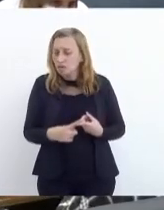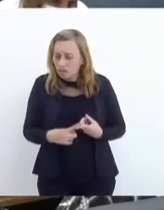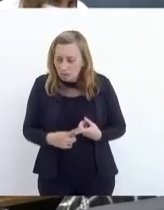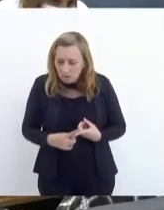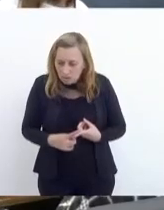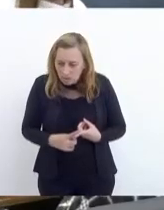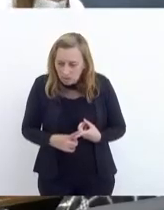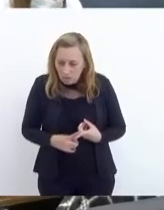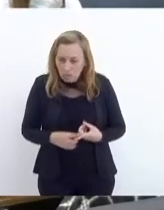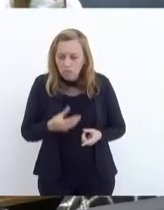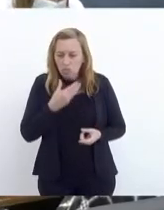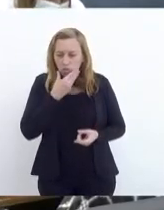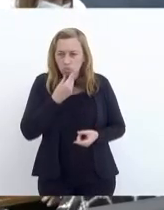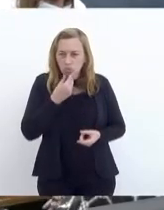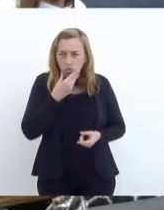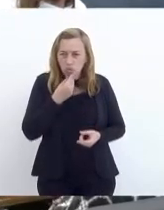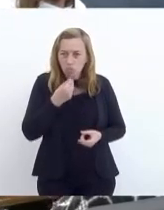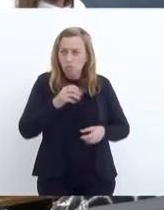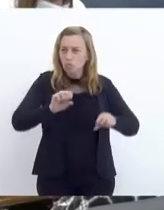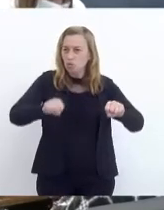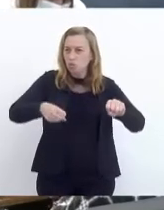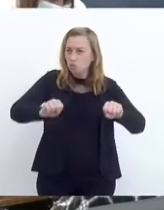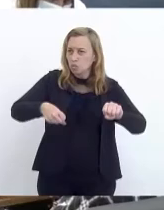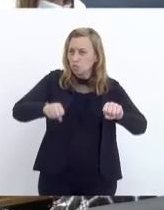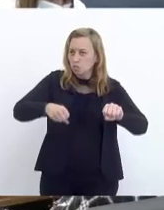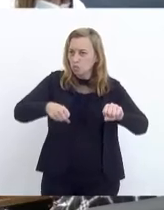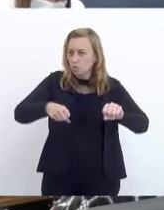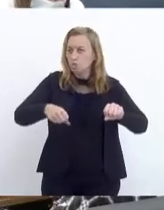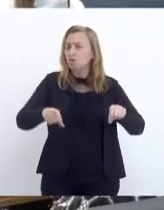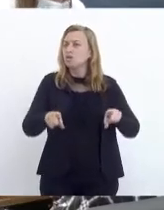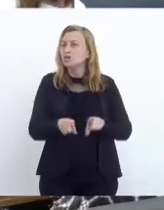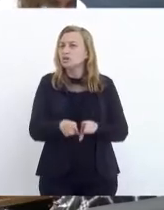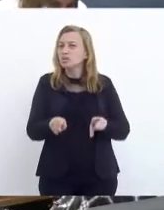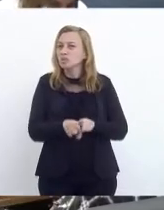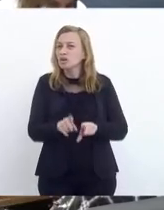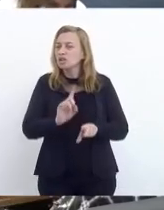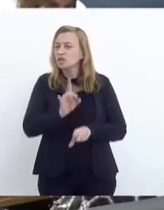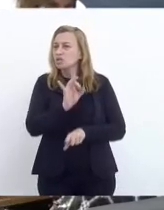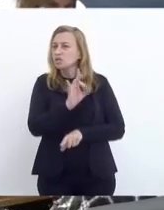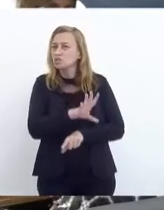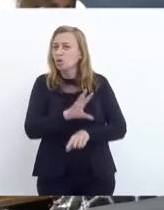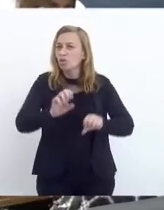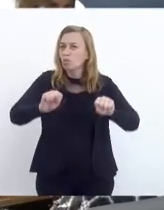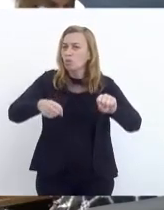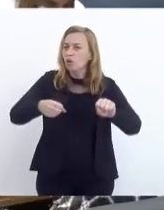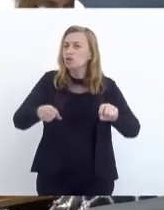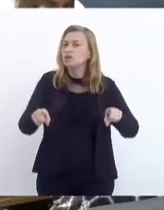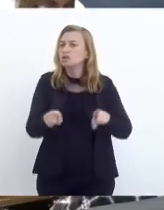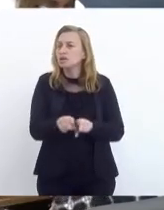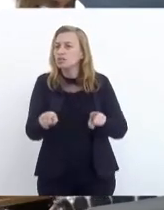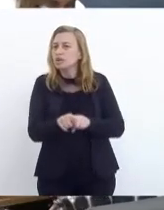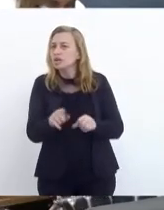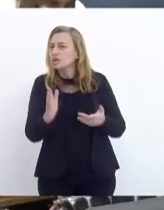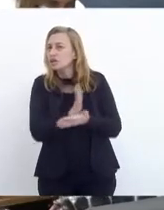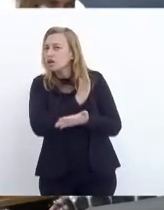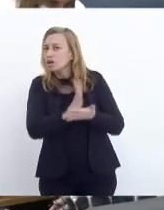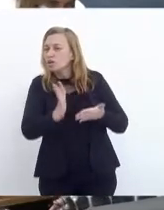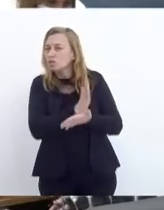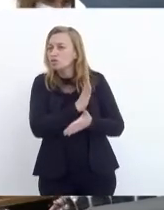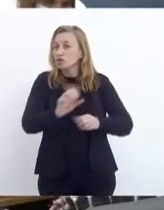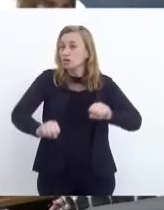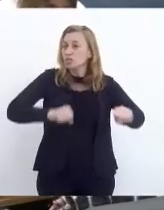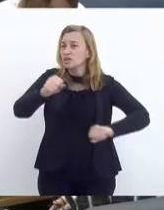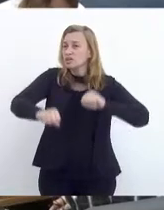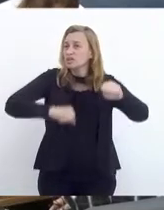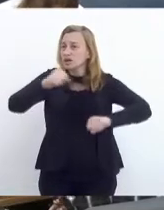esses rapazes nessas motocicletas, aliás, tem não só motocicletas, já tem até alguns de bicicleta, que